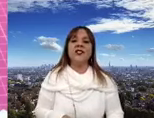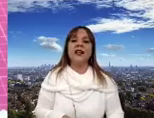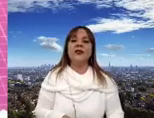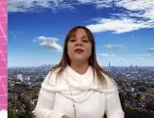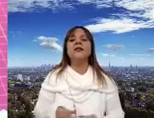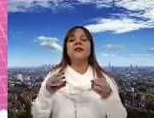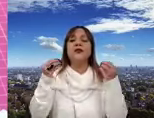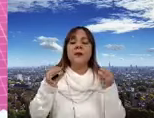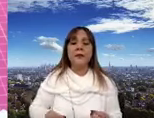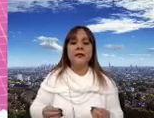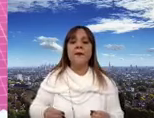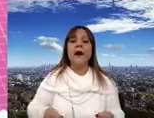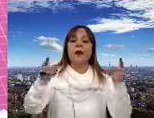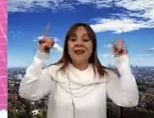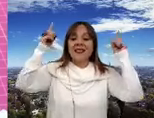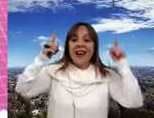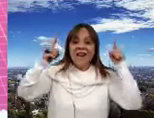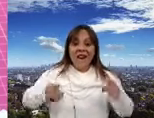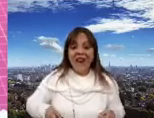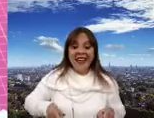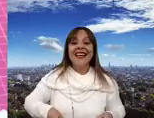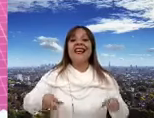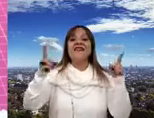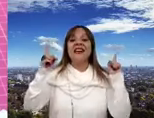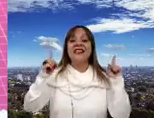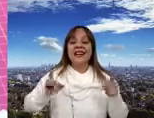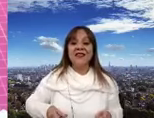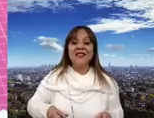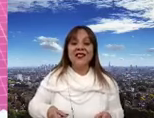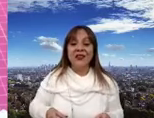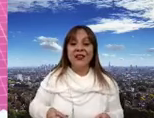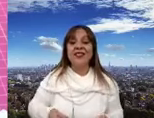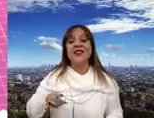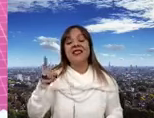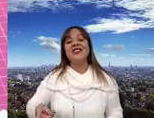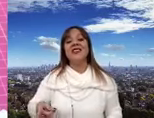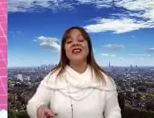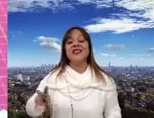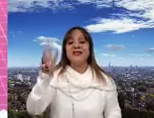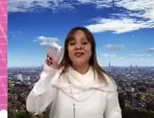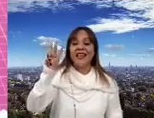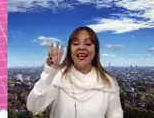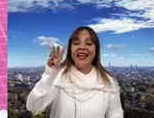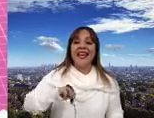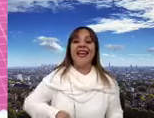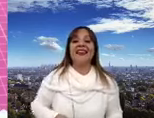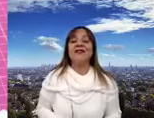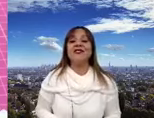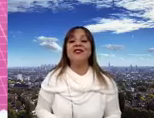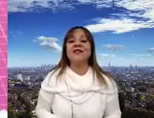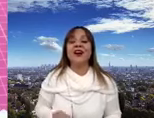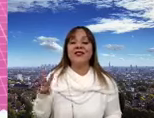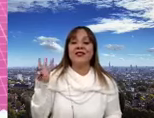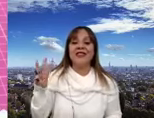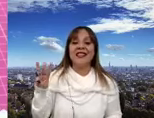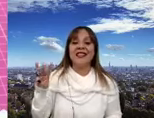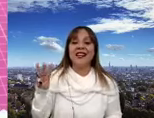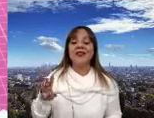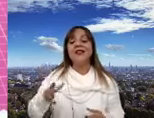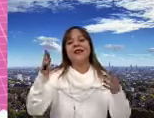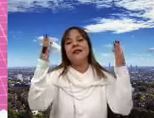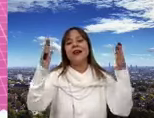Nós vamos participar. Começa agora e vai até dia 22. Dia 23 já vão ser divulgados os três ganhadores que